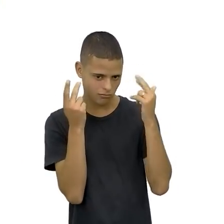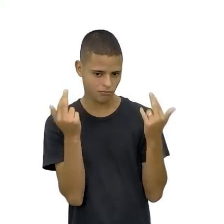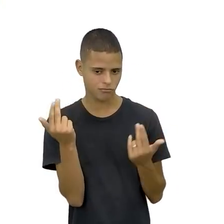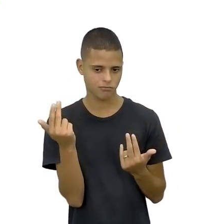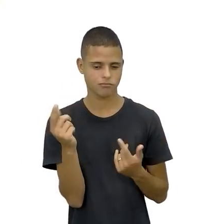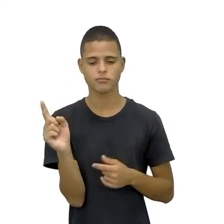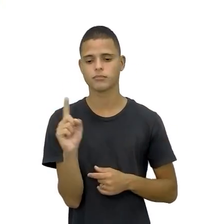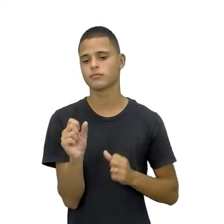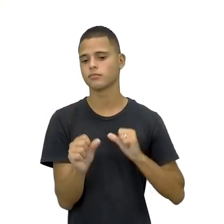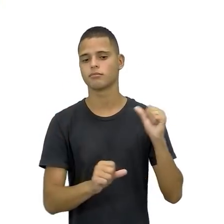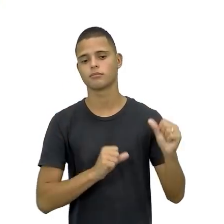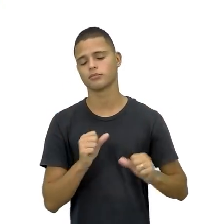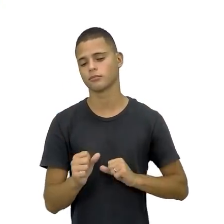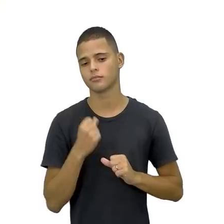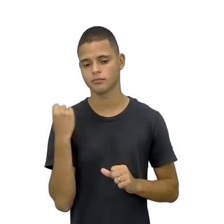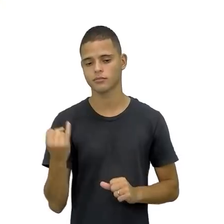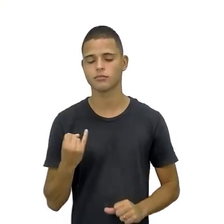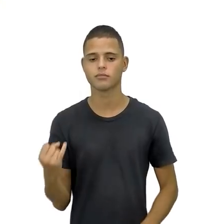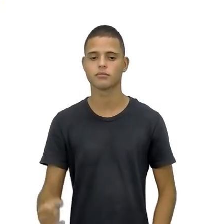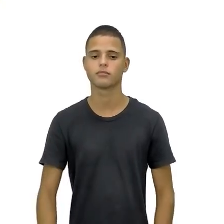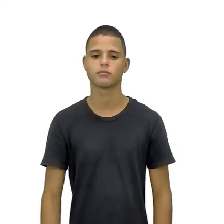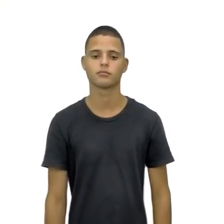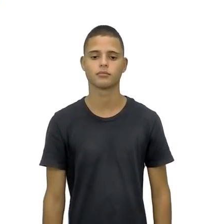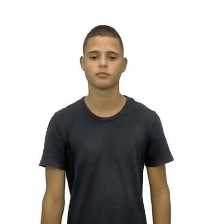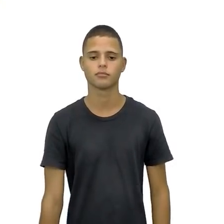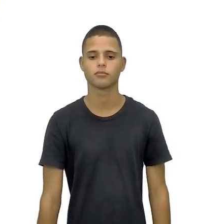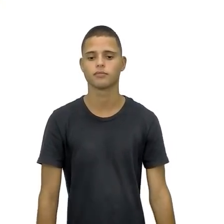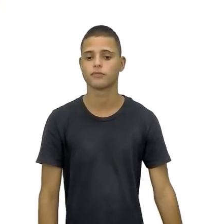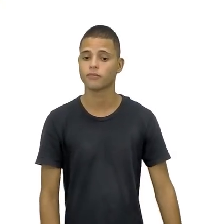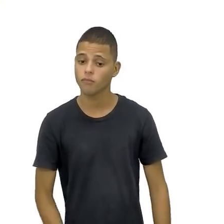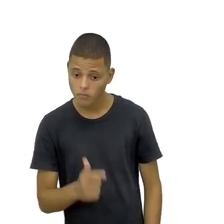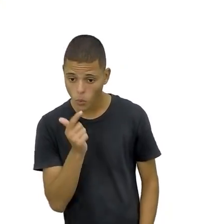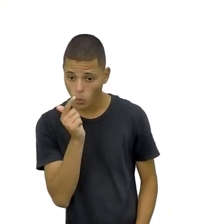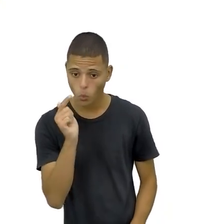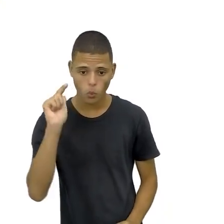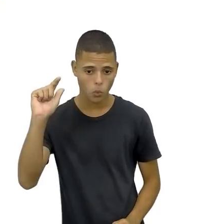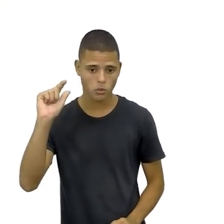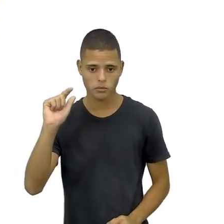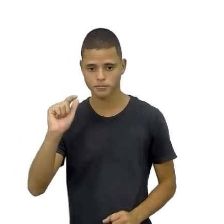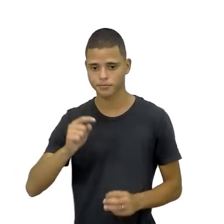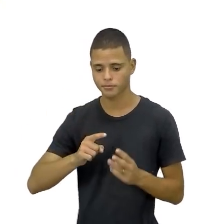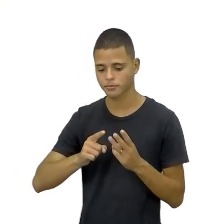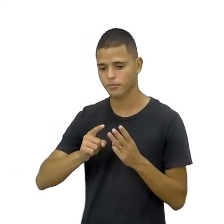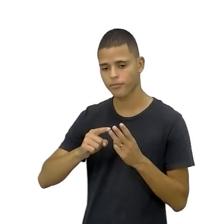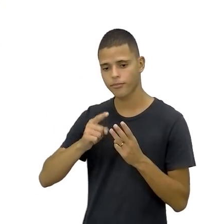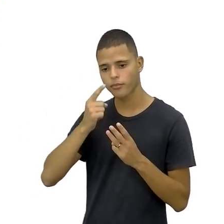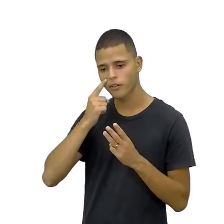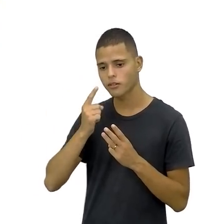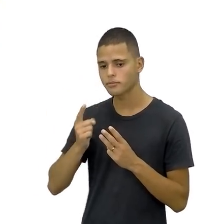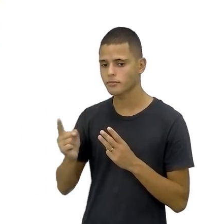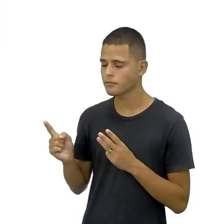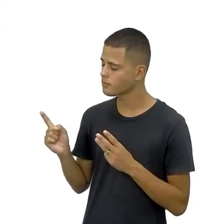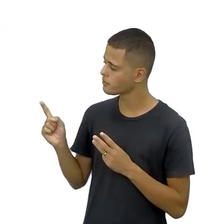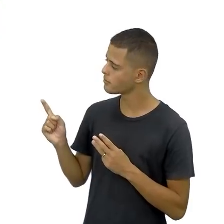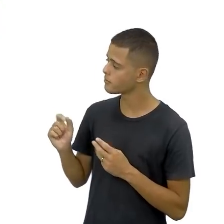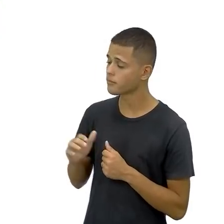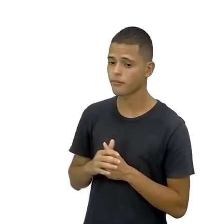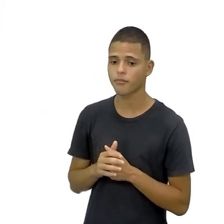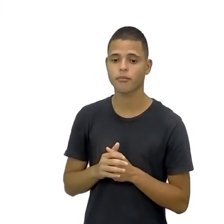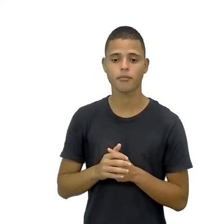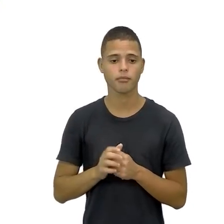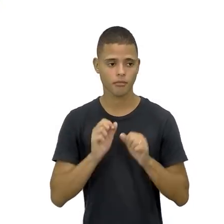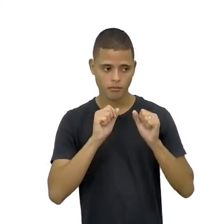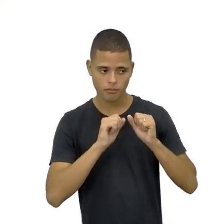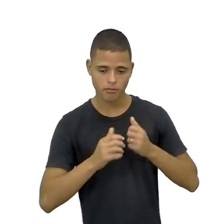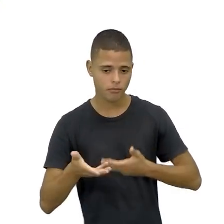A compartilhamento também de experiências, né, no caso, facilita um pouco mais, porque eles já se conhecem um pouco mais,